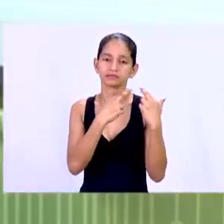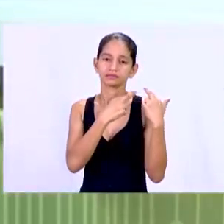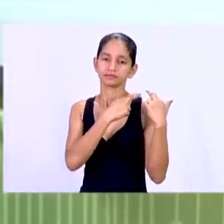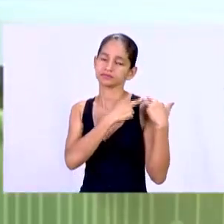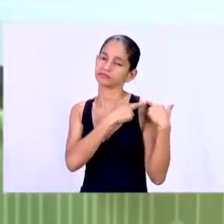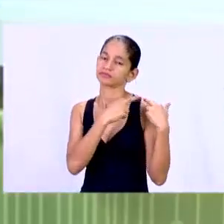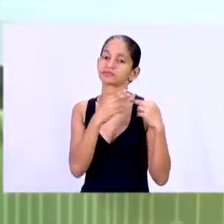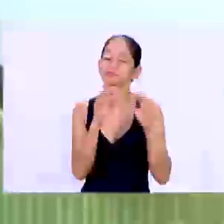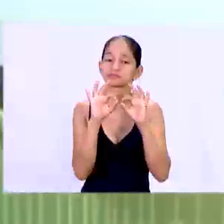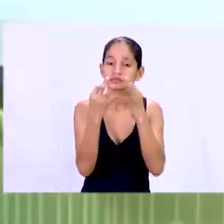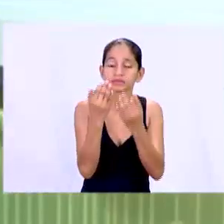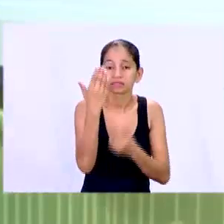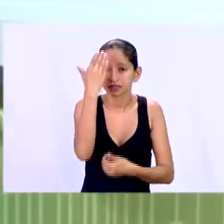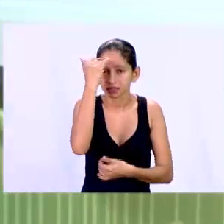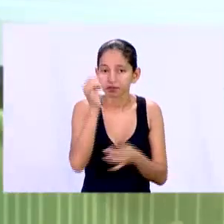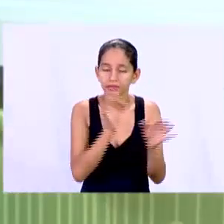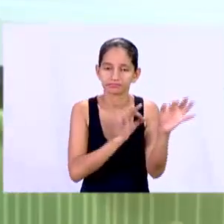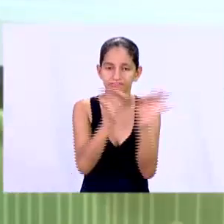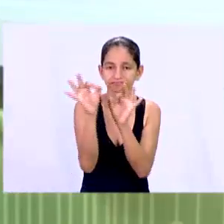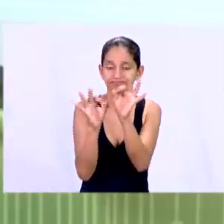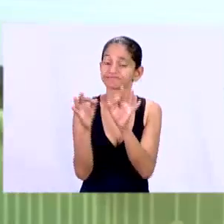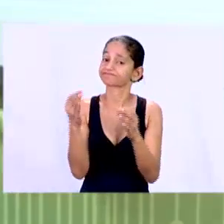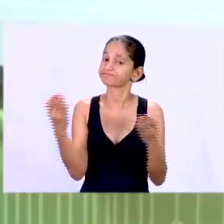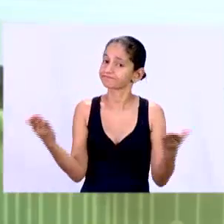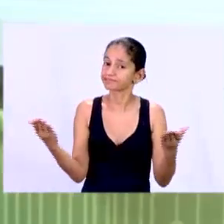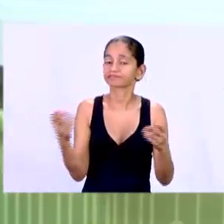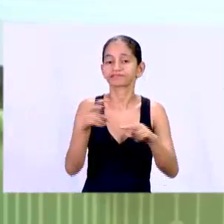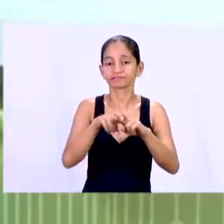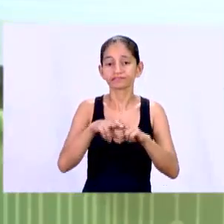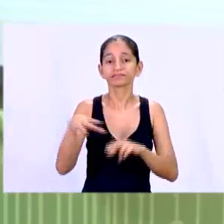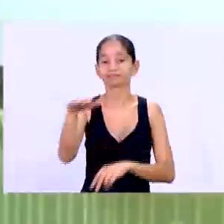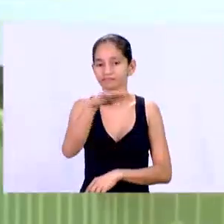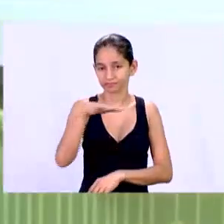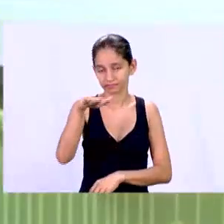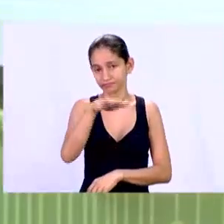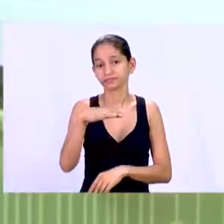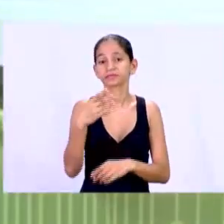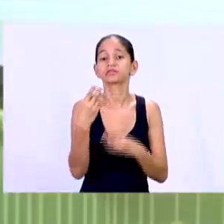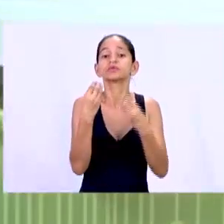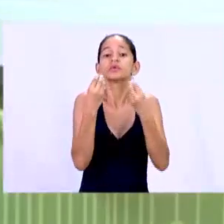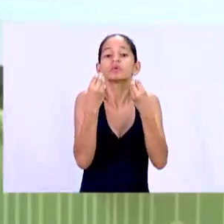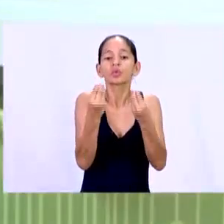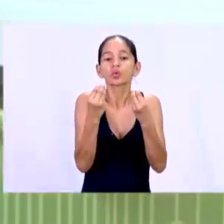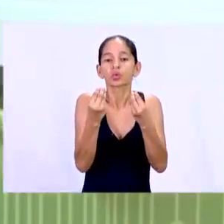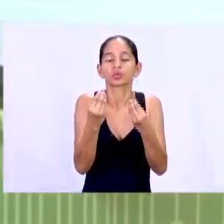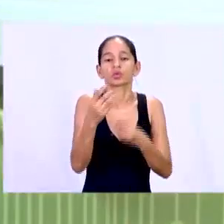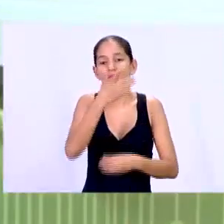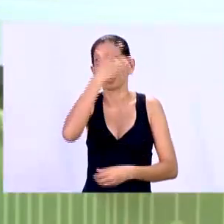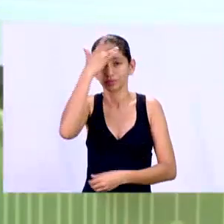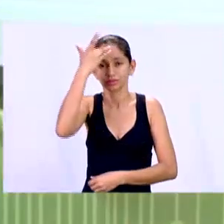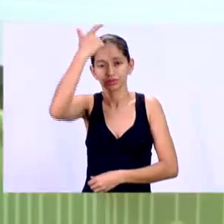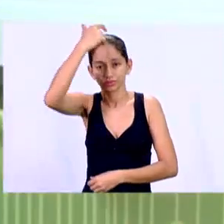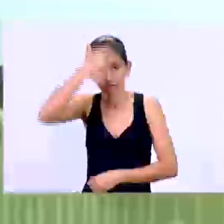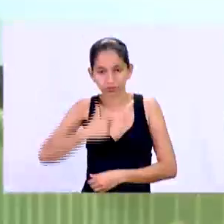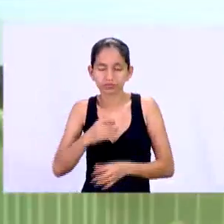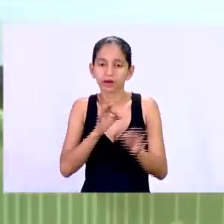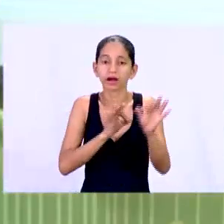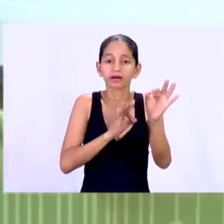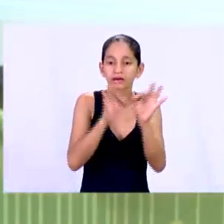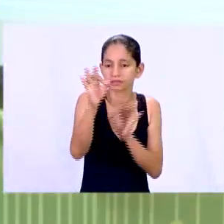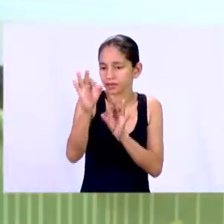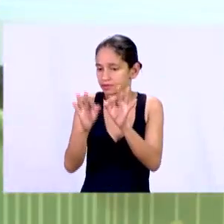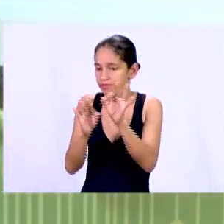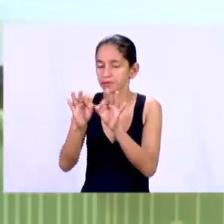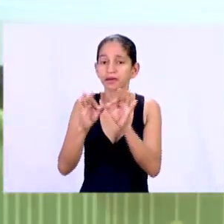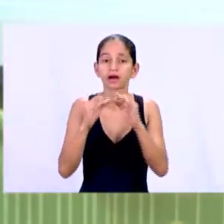administrar, né? Então, como que a gente vai buscar princípios éticos para harmonizar essas